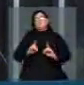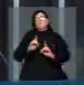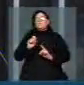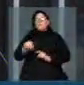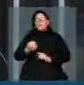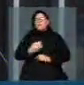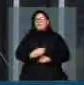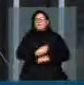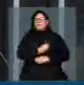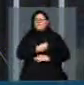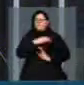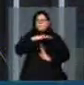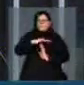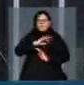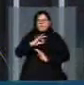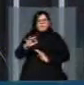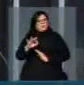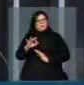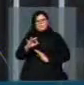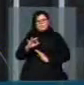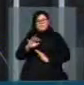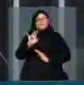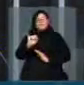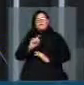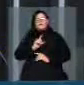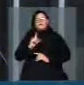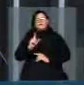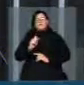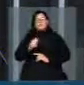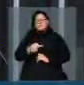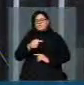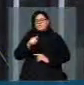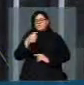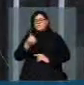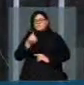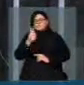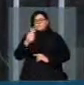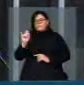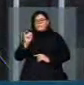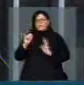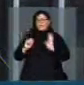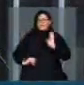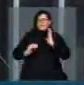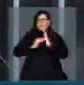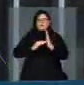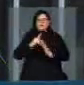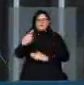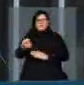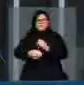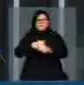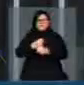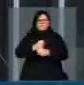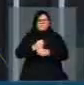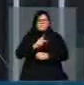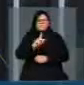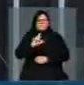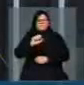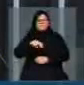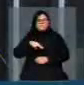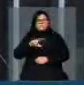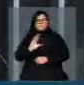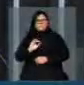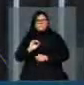Limite, prevendo a aplicação de 7,6 bilhões até o próximo ano. O plano reúne iniciativas